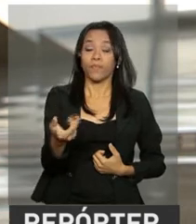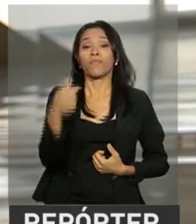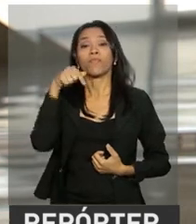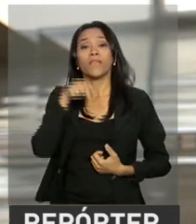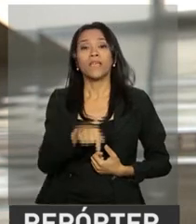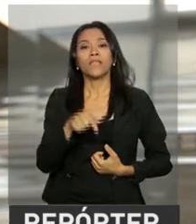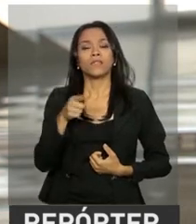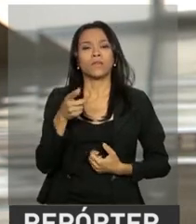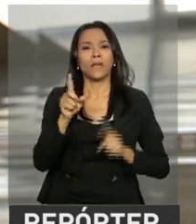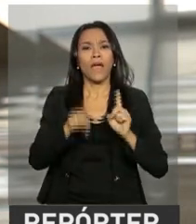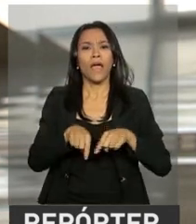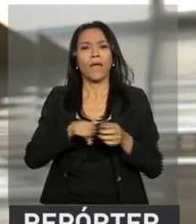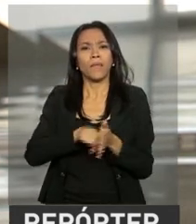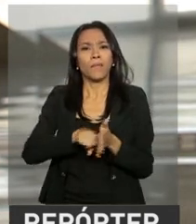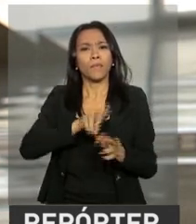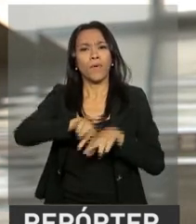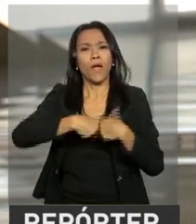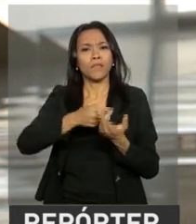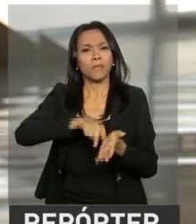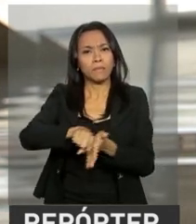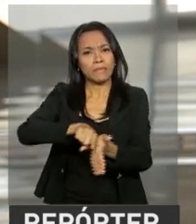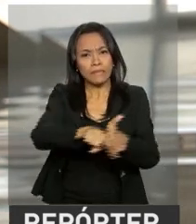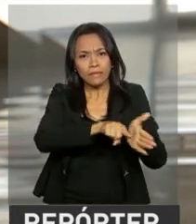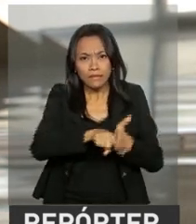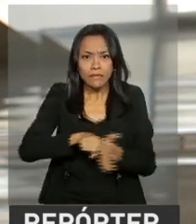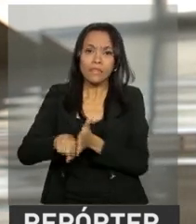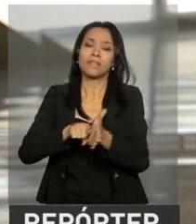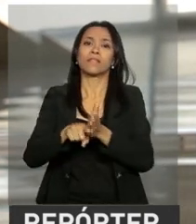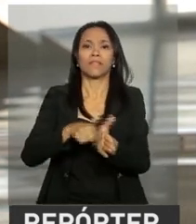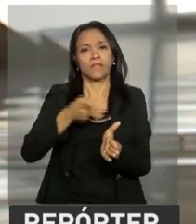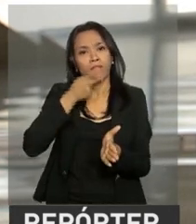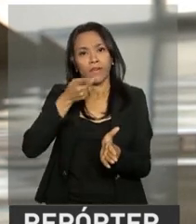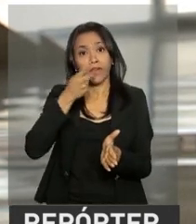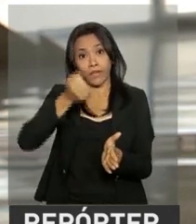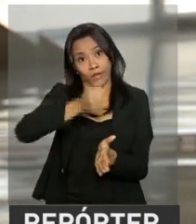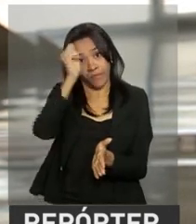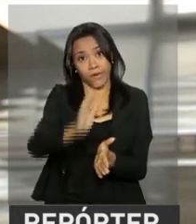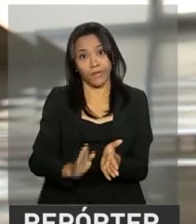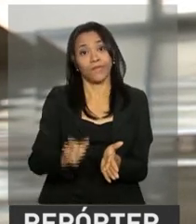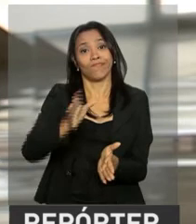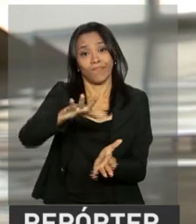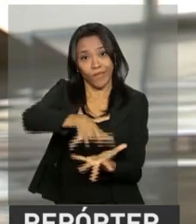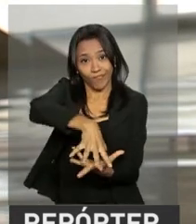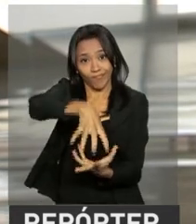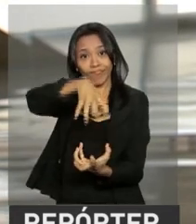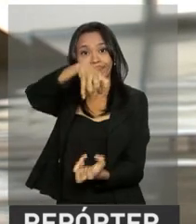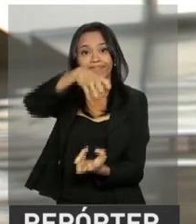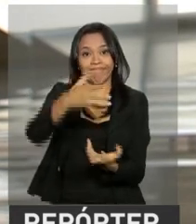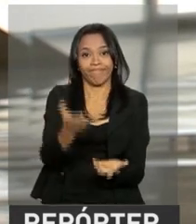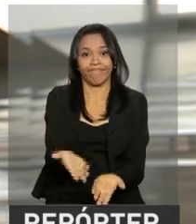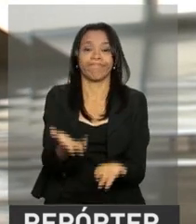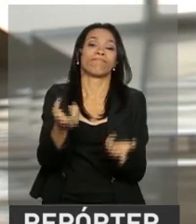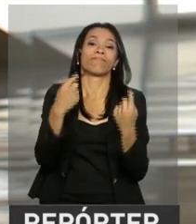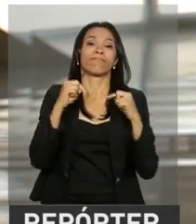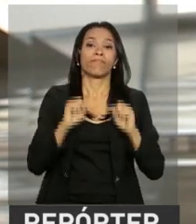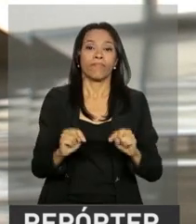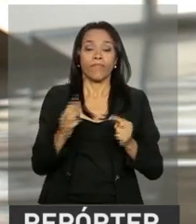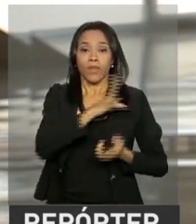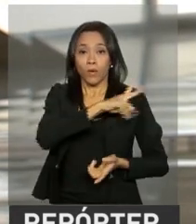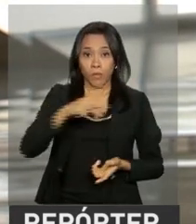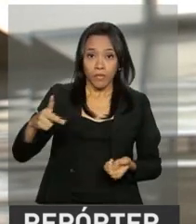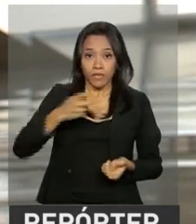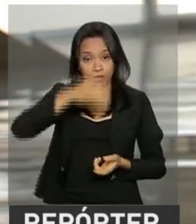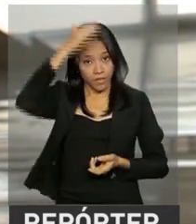é sobre o envelhecimento da população brasileira é bom eo presidente michel temer faz